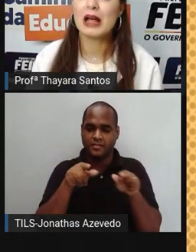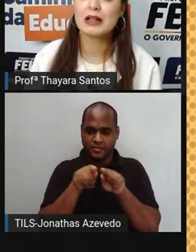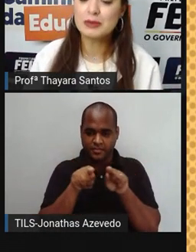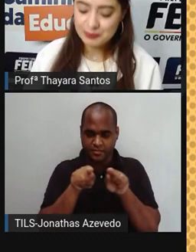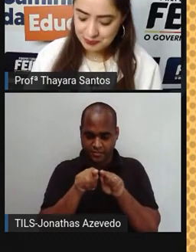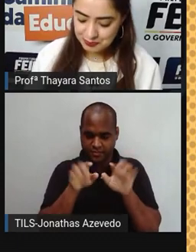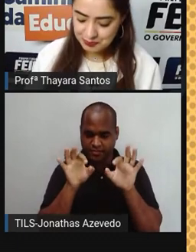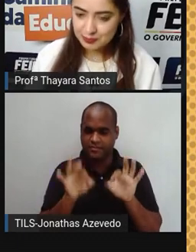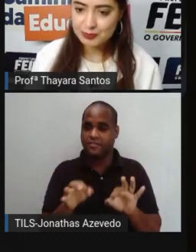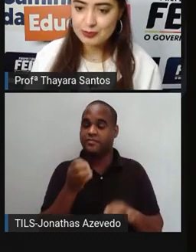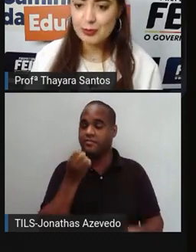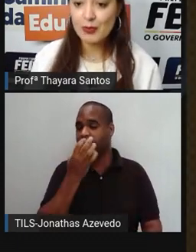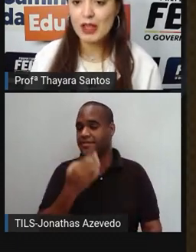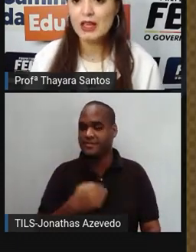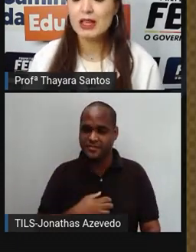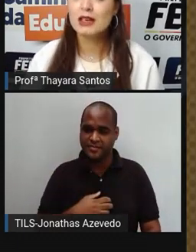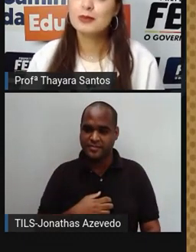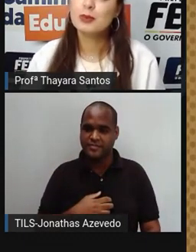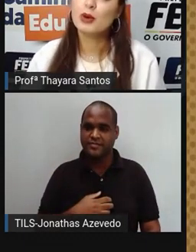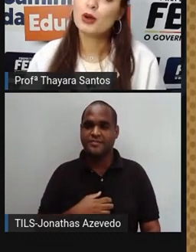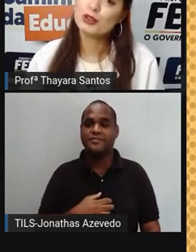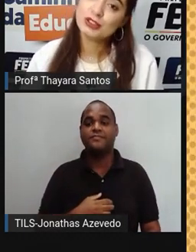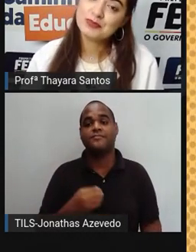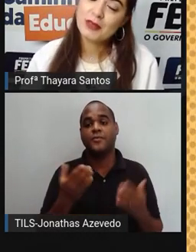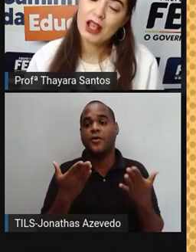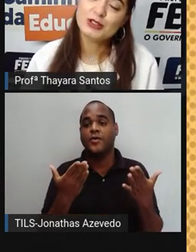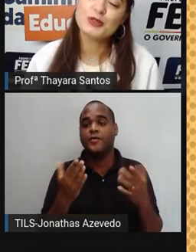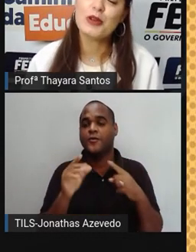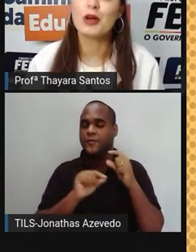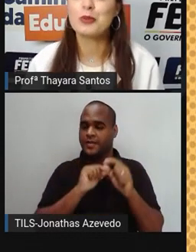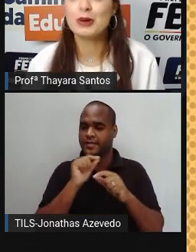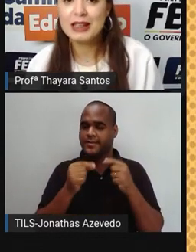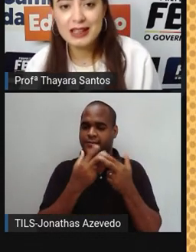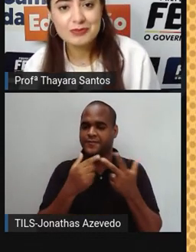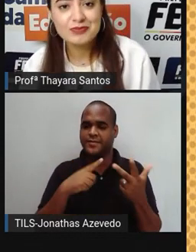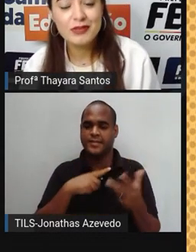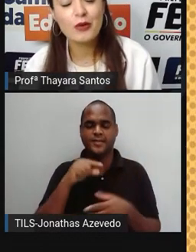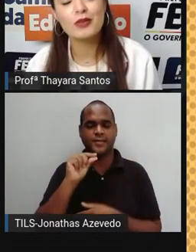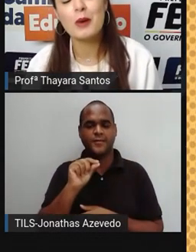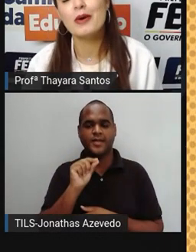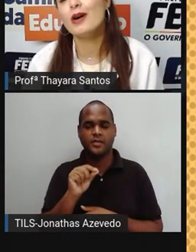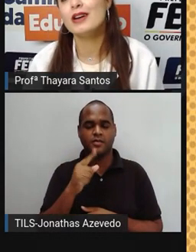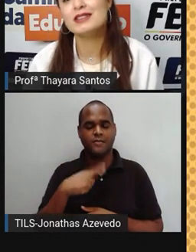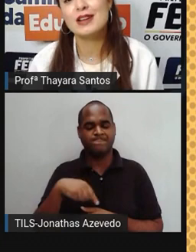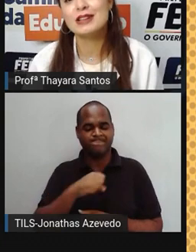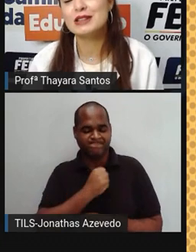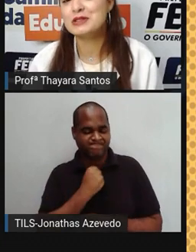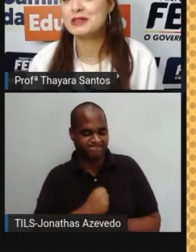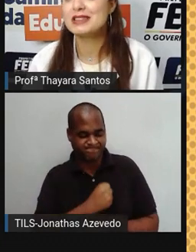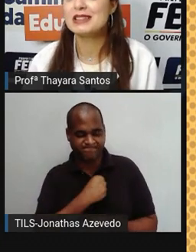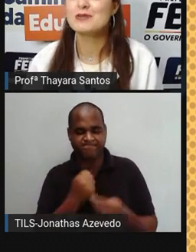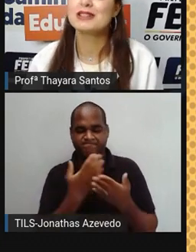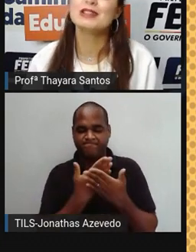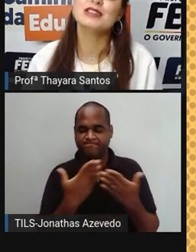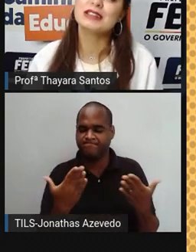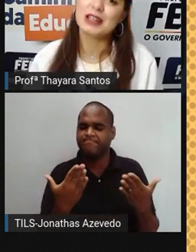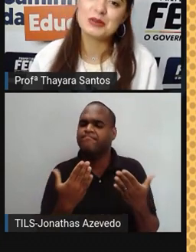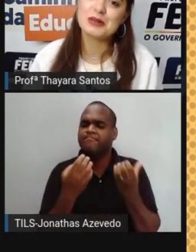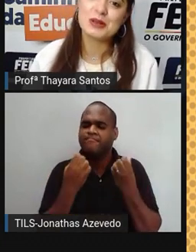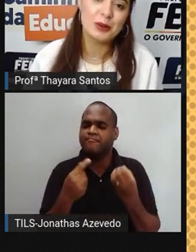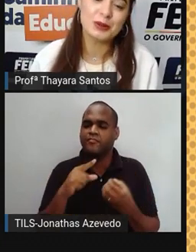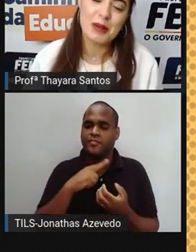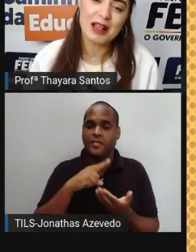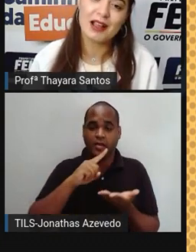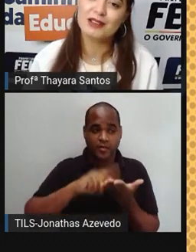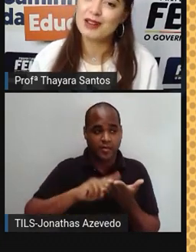do outro lado e por hoje a gente vai ficar por aqui eu vou ficar morrendo de saudade de vocês mas